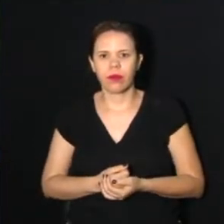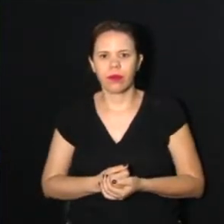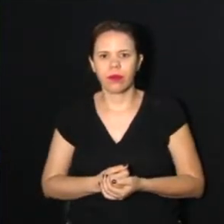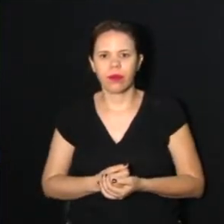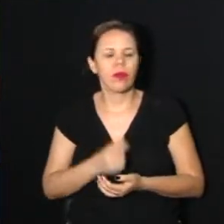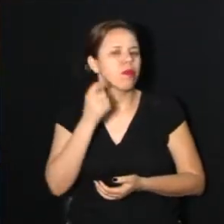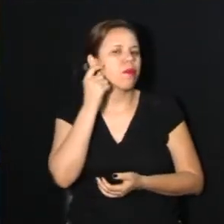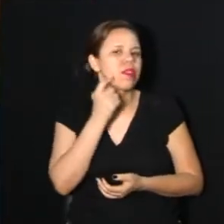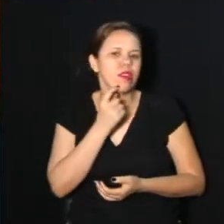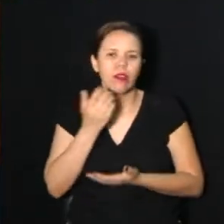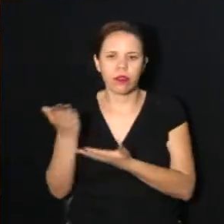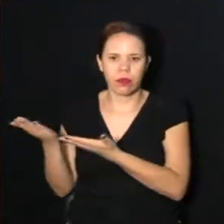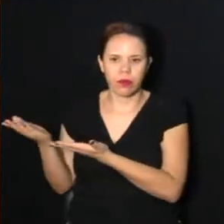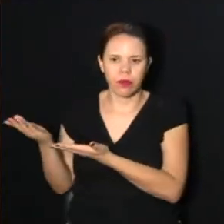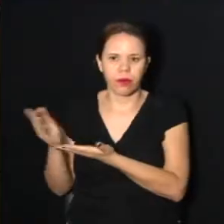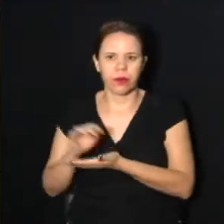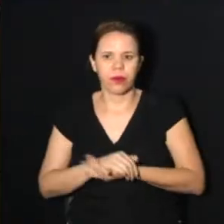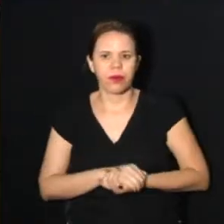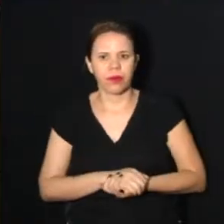Marcelo Silva.